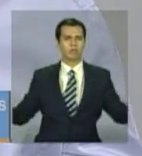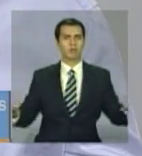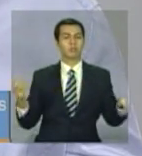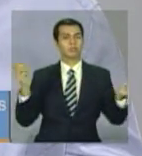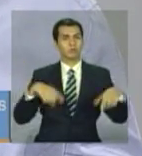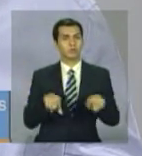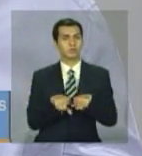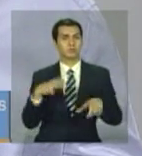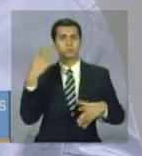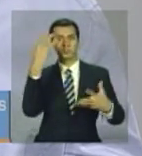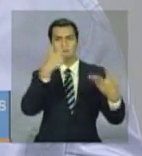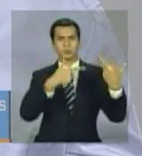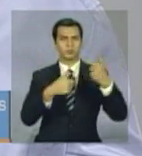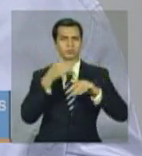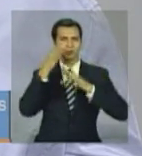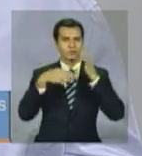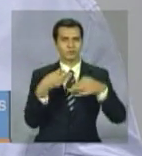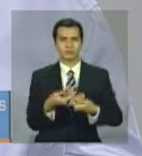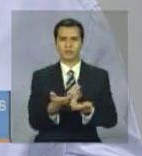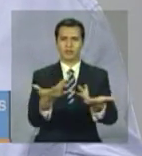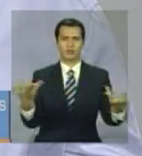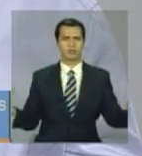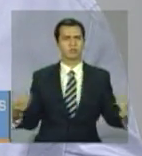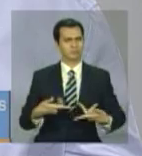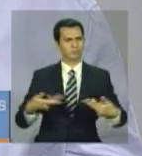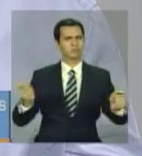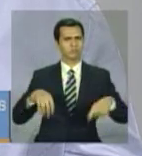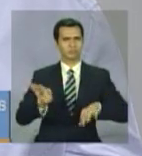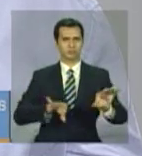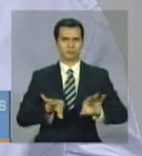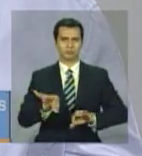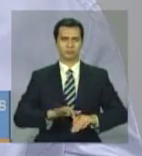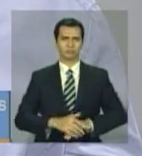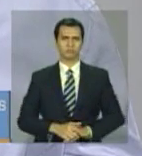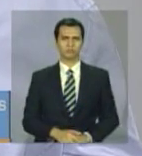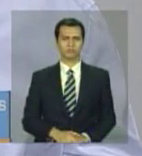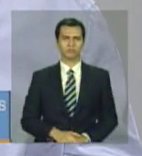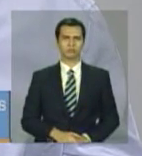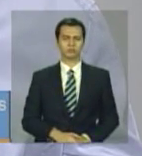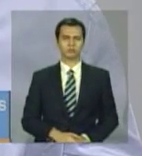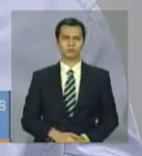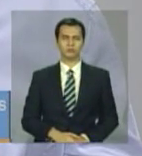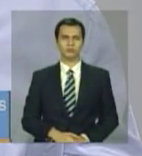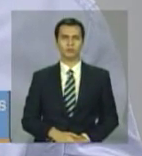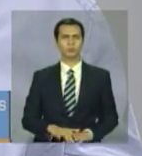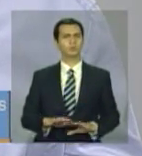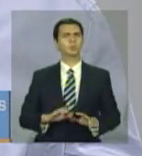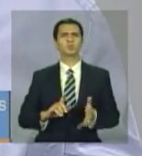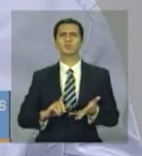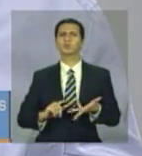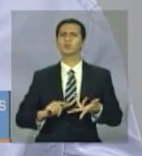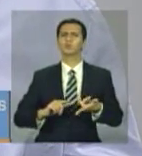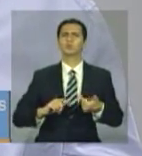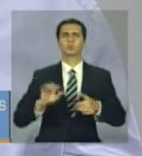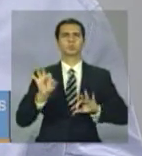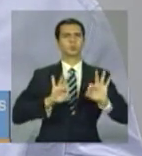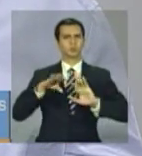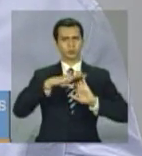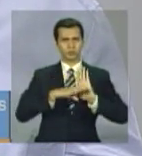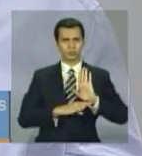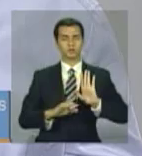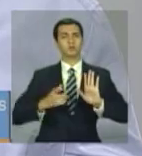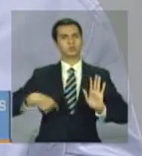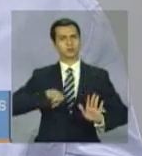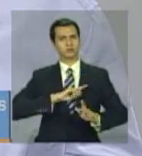jardim também, né, que fica um espaço muito bonito, né. Então, todos esses programas são discutidos dentro da rede SAM, né.